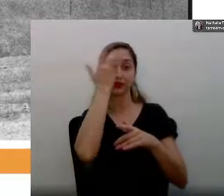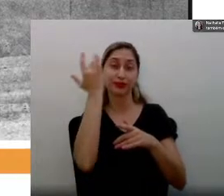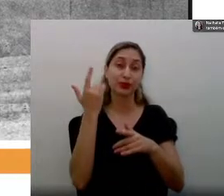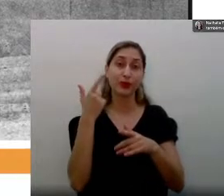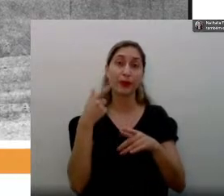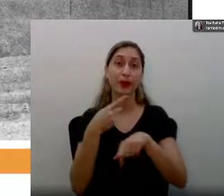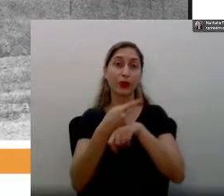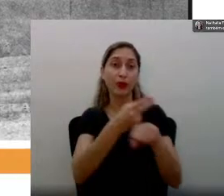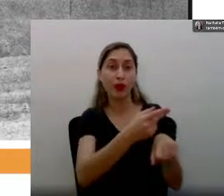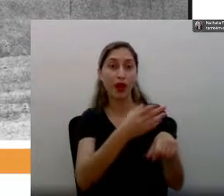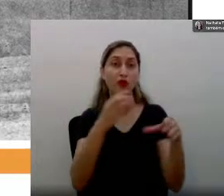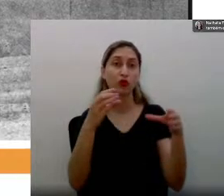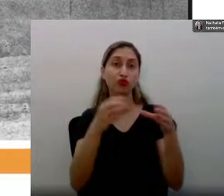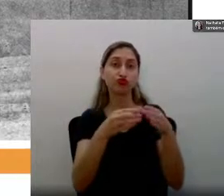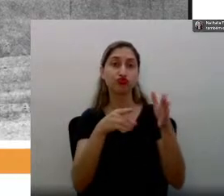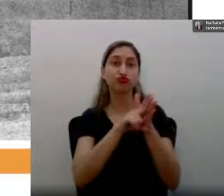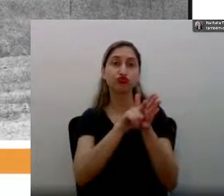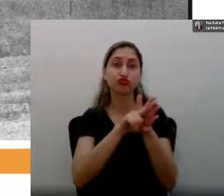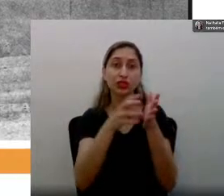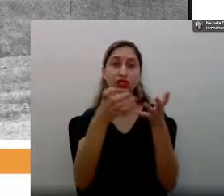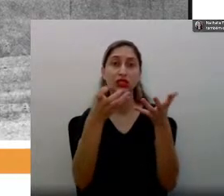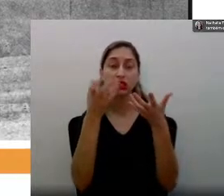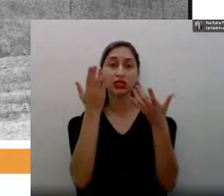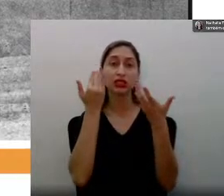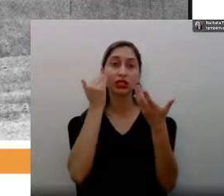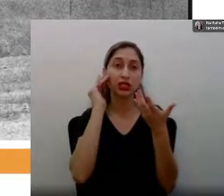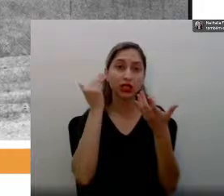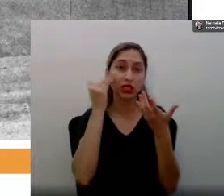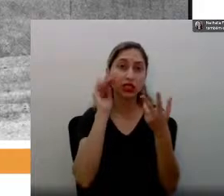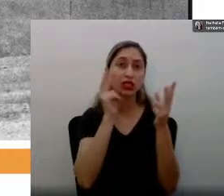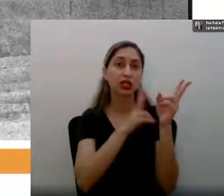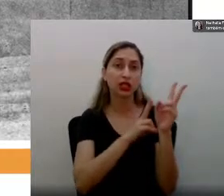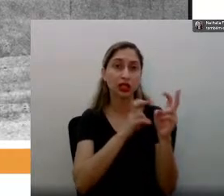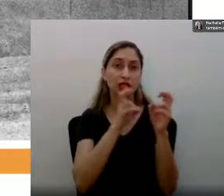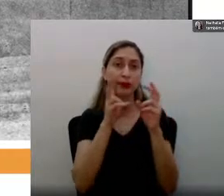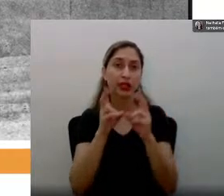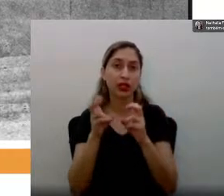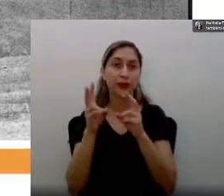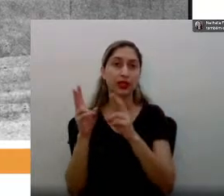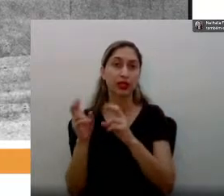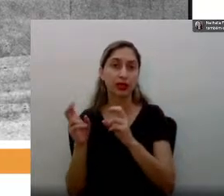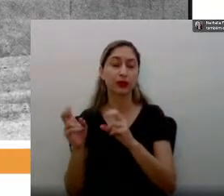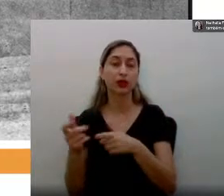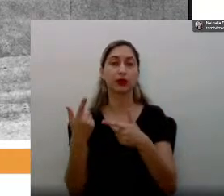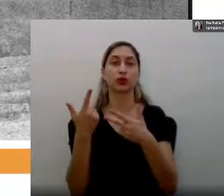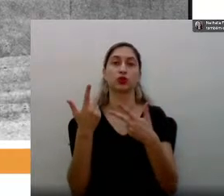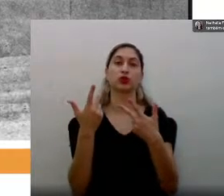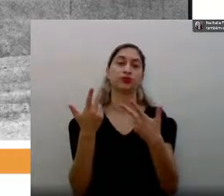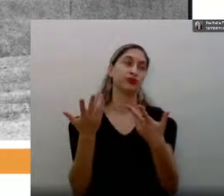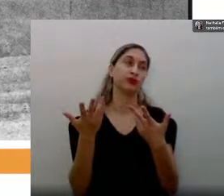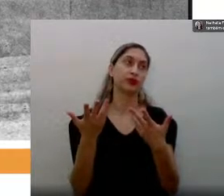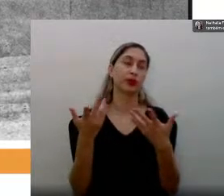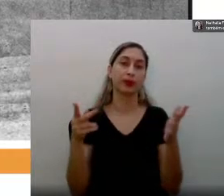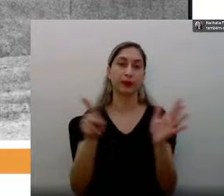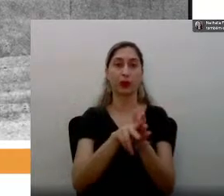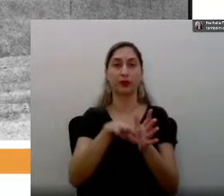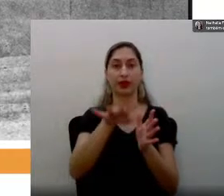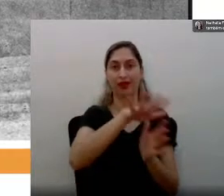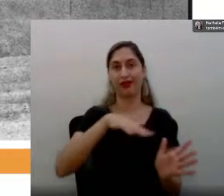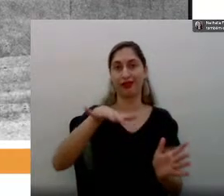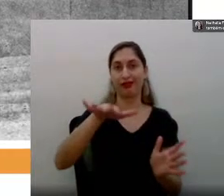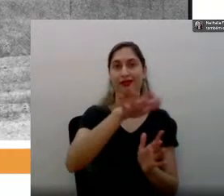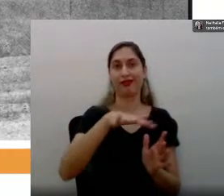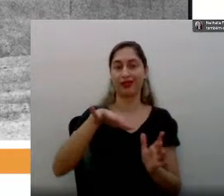não é a Cosmologia queria entender vários assuntos que estavam na época a relatividade tá queria entender que